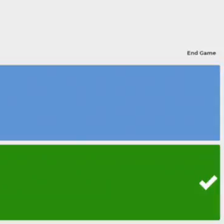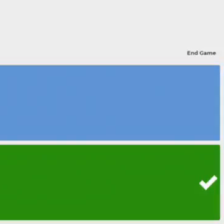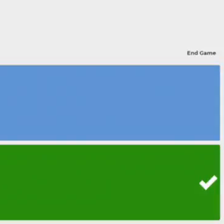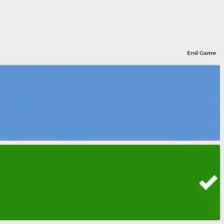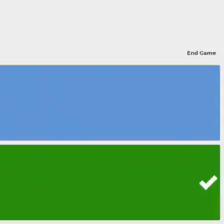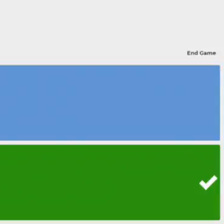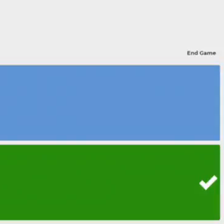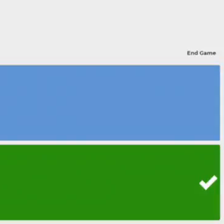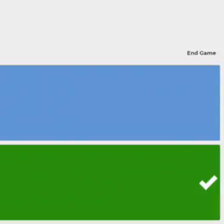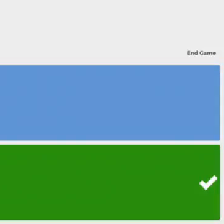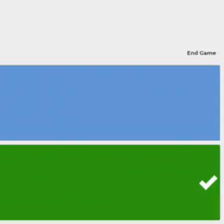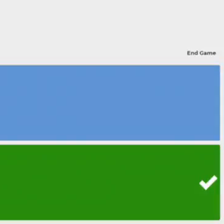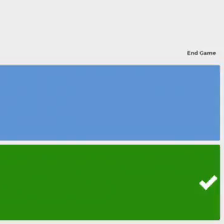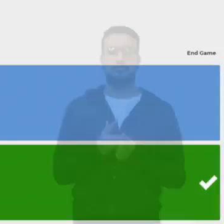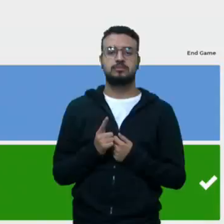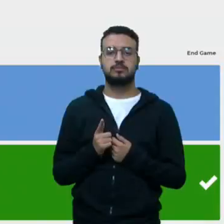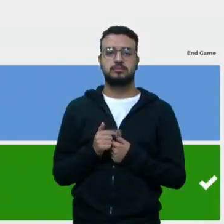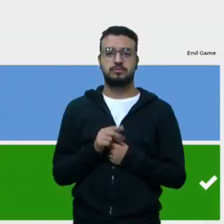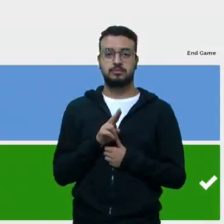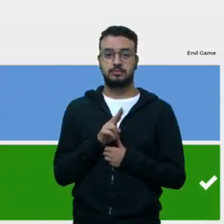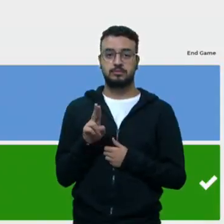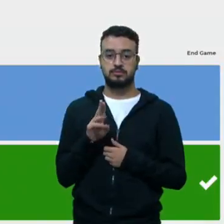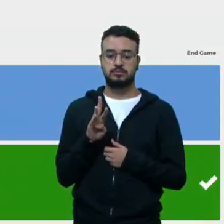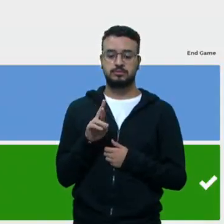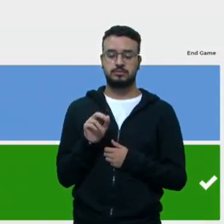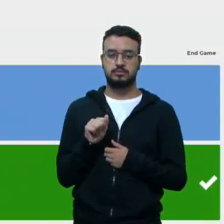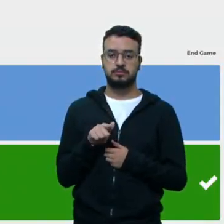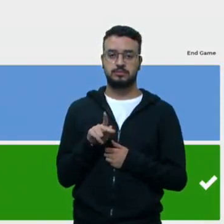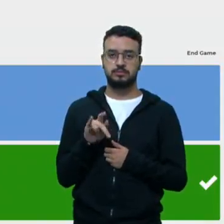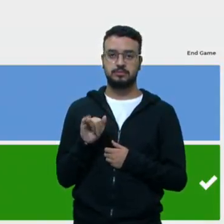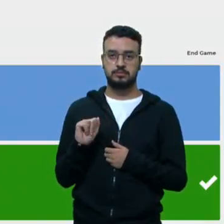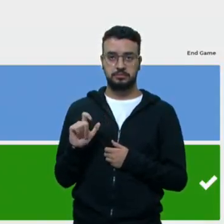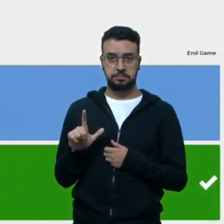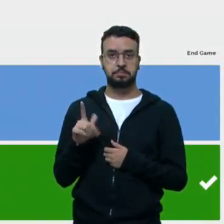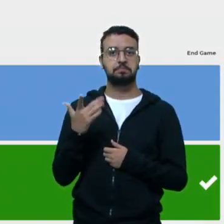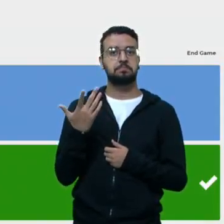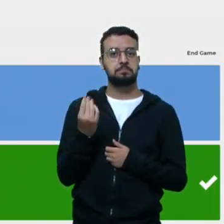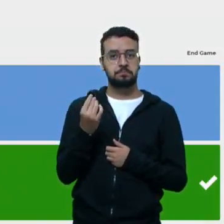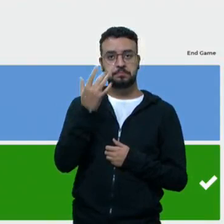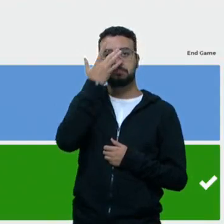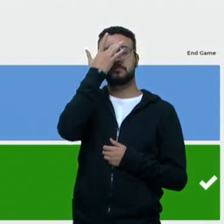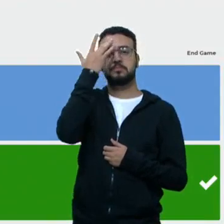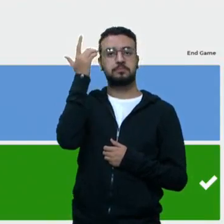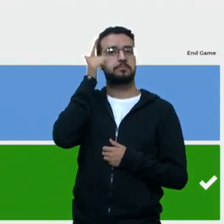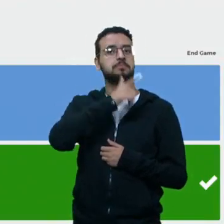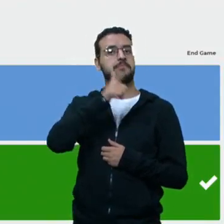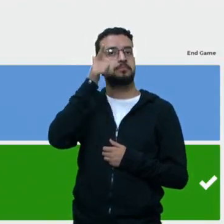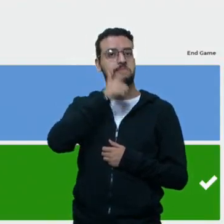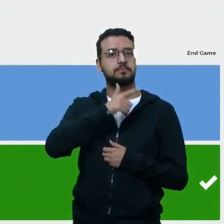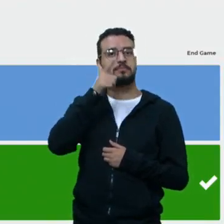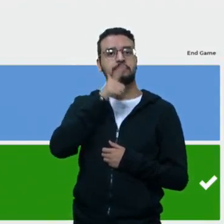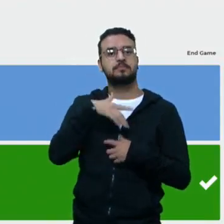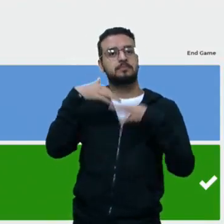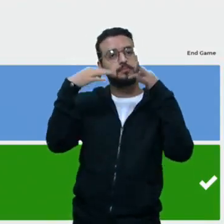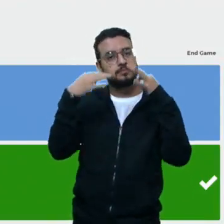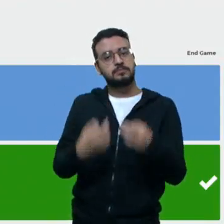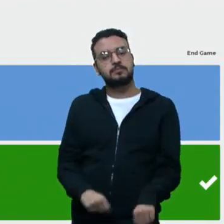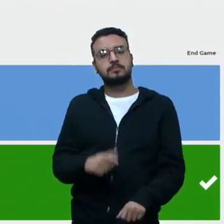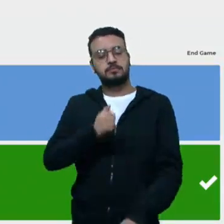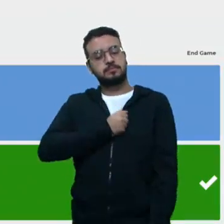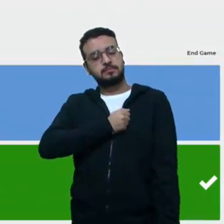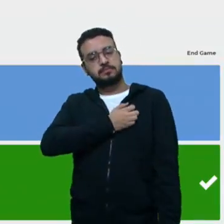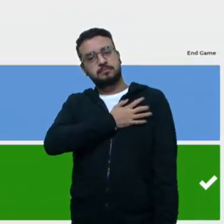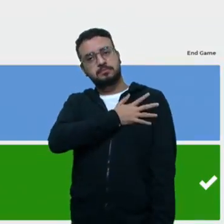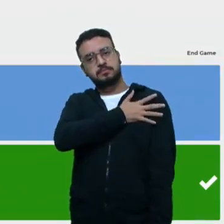Beleza! Plexo braquial, nós tivemos um bom número de pessoas acertando, tá? Que é o plexo que realmente